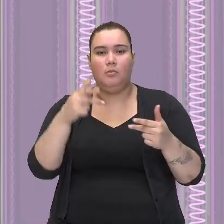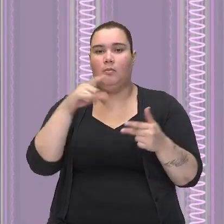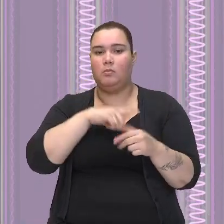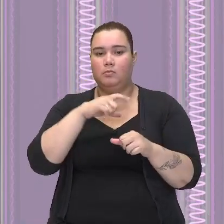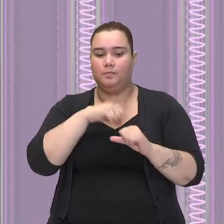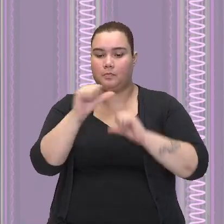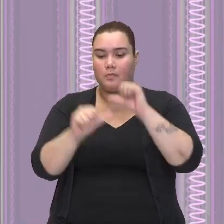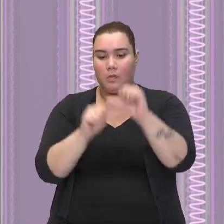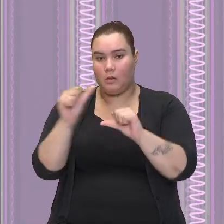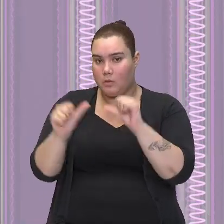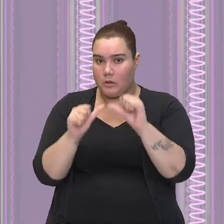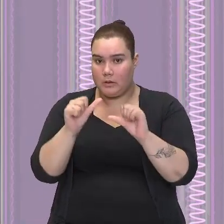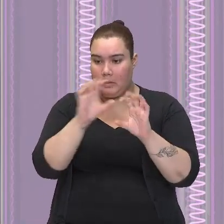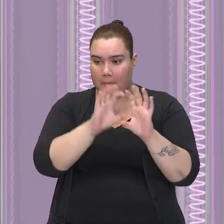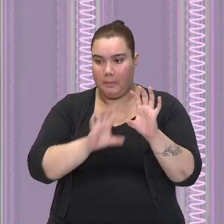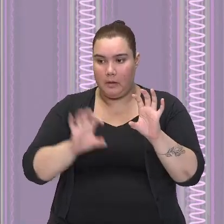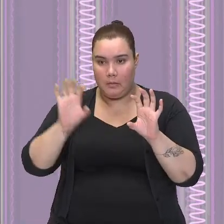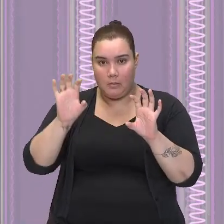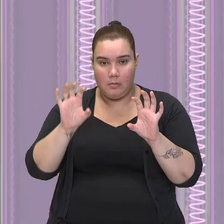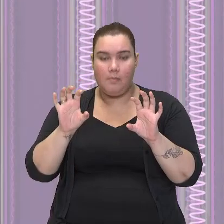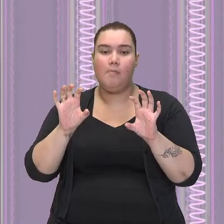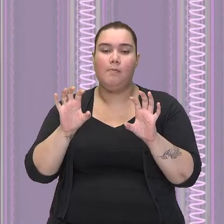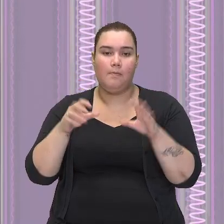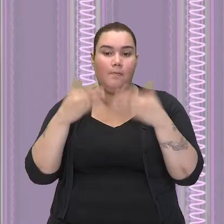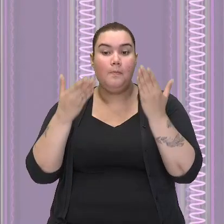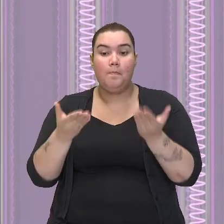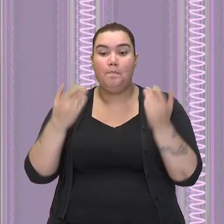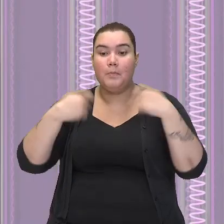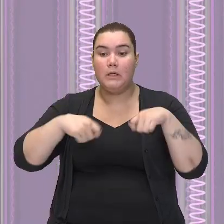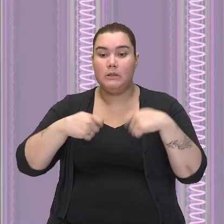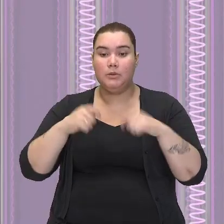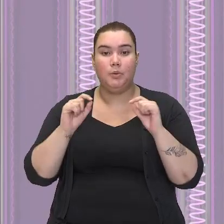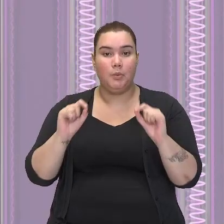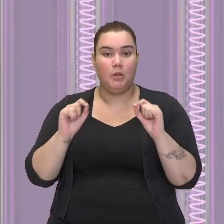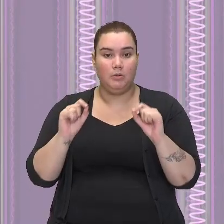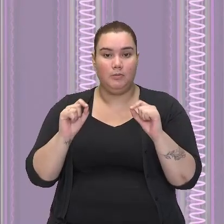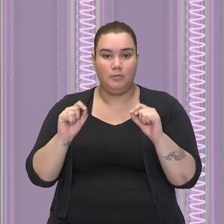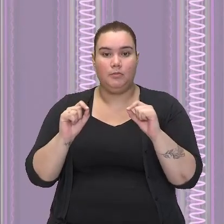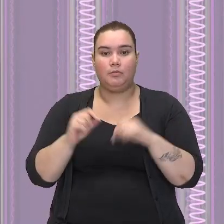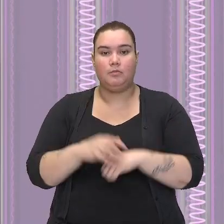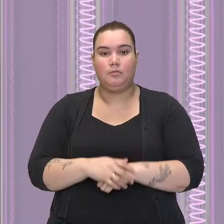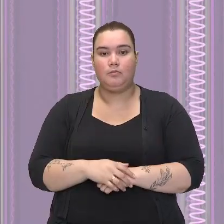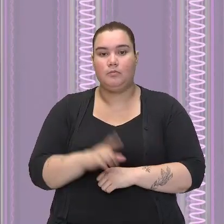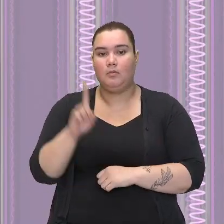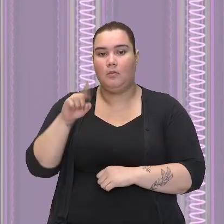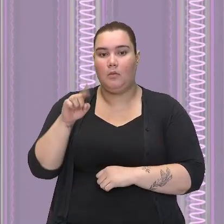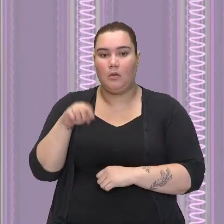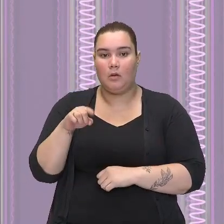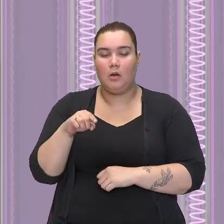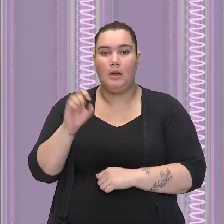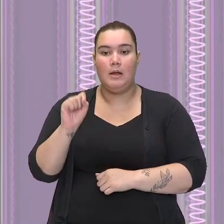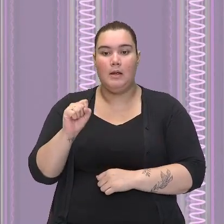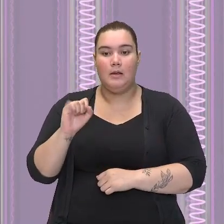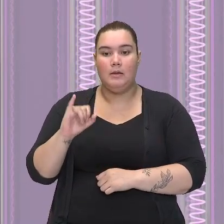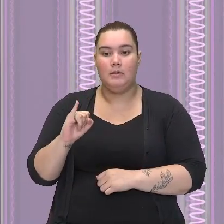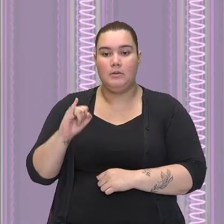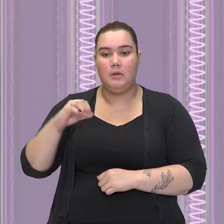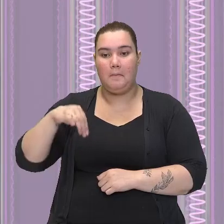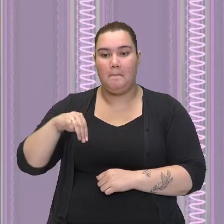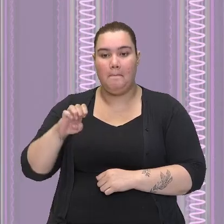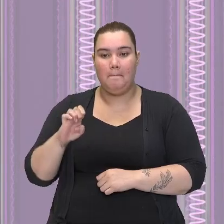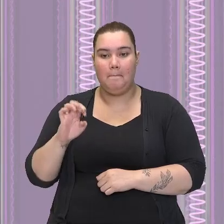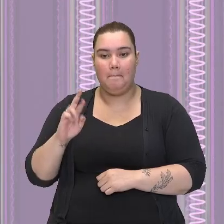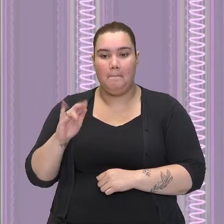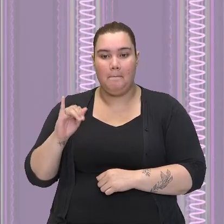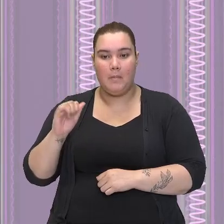outro ponto, nós necessitamos do que nós chamamos de simetrias de